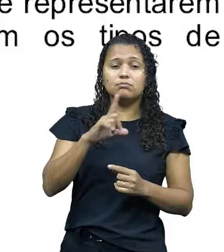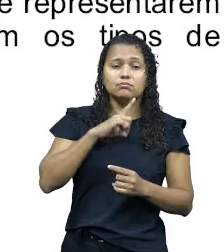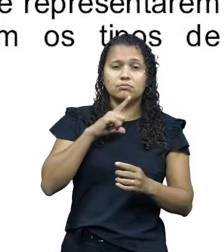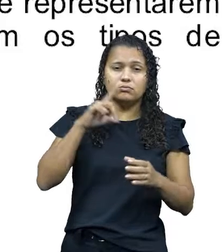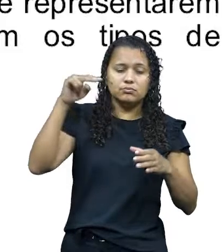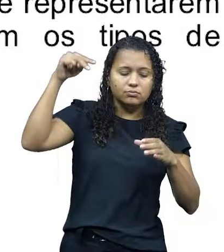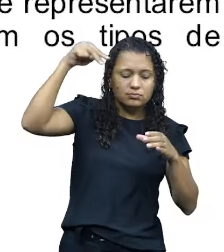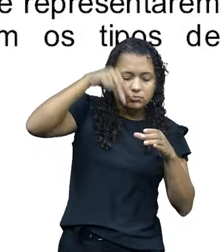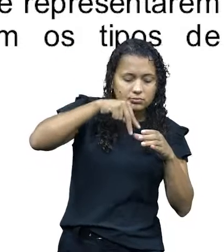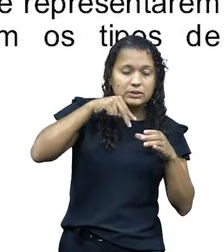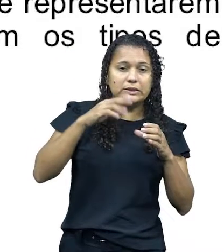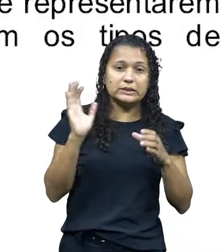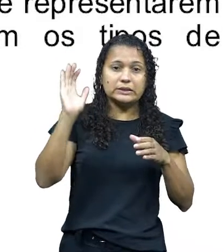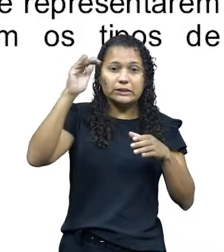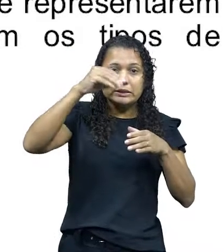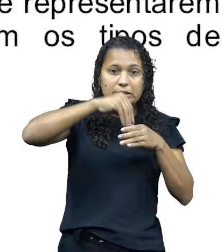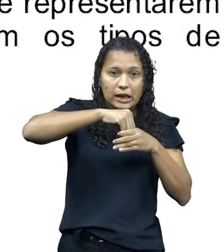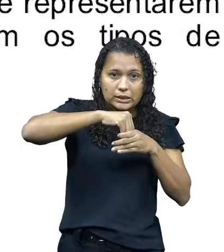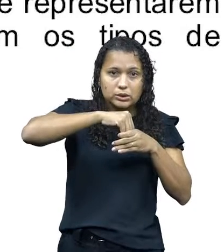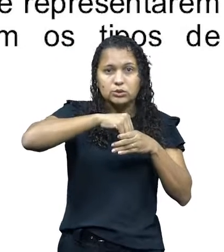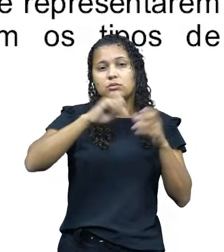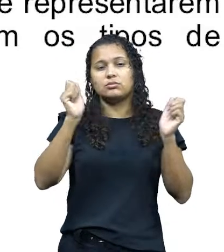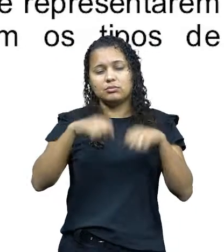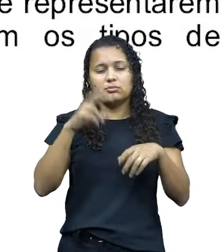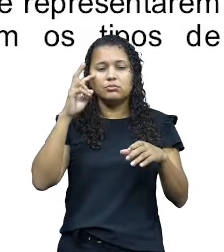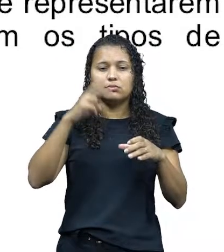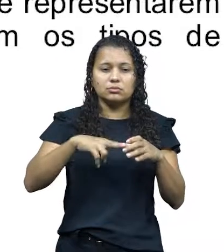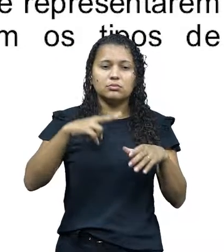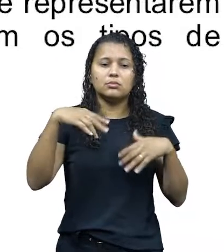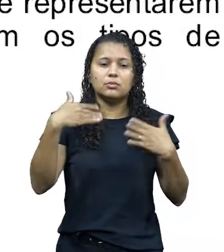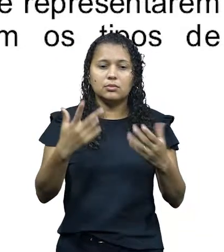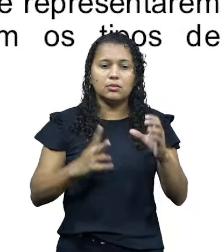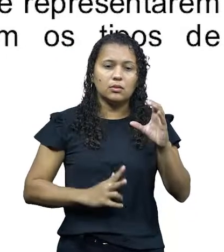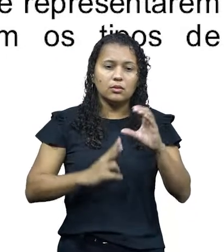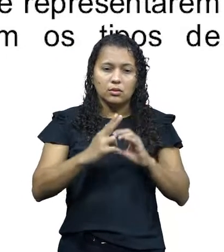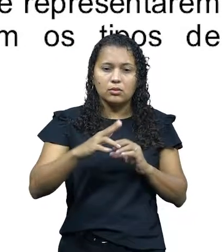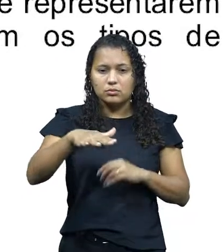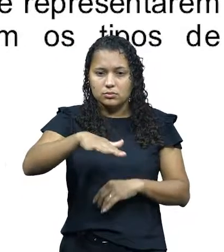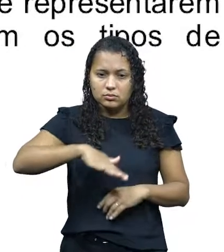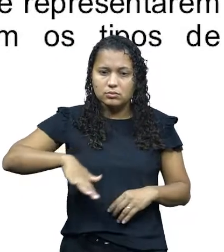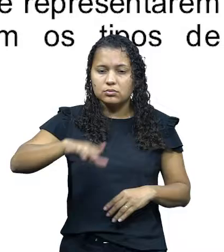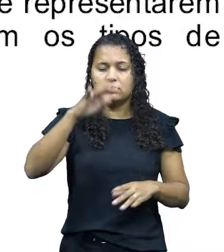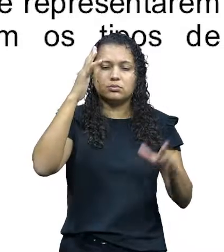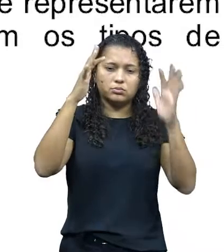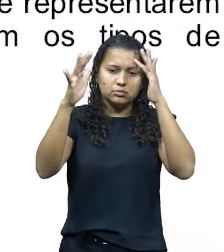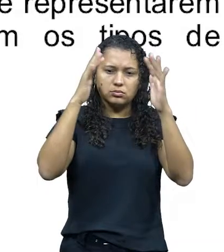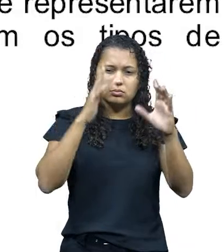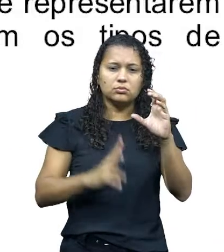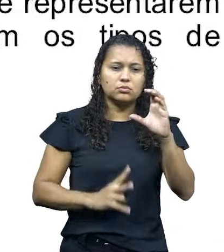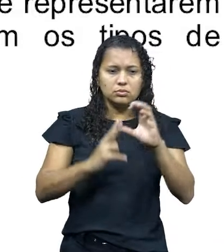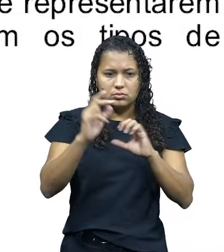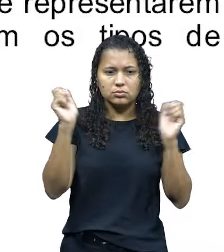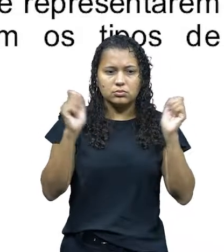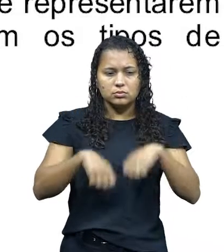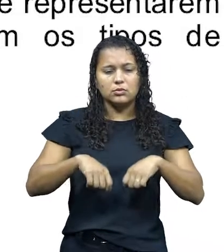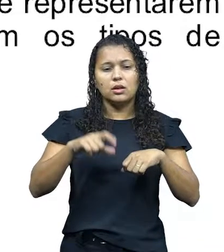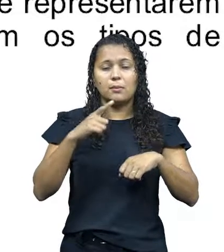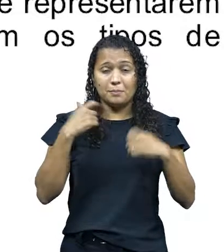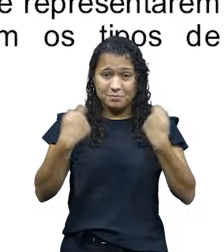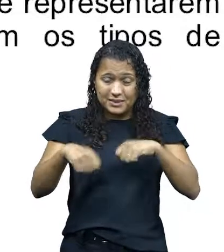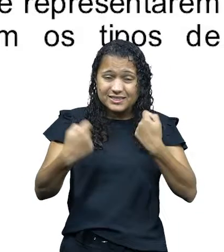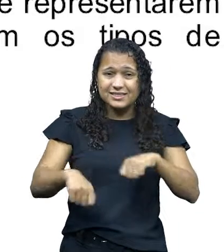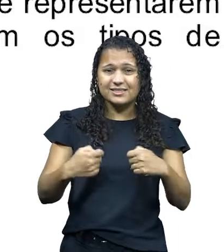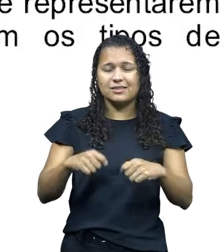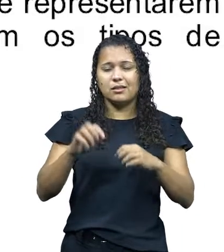permite ver as partes internas da peça. Na posição em corte, a superfície imaginada, cortada, ela